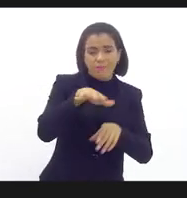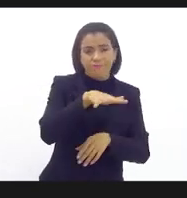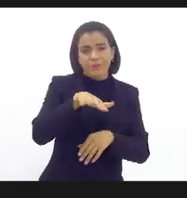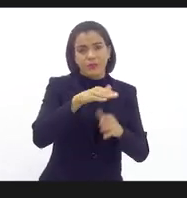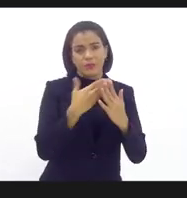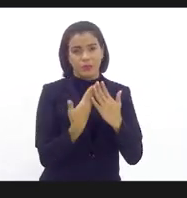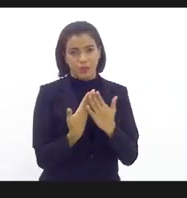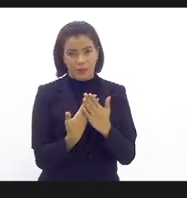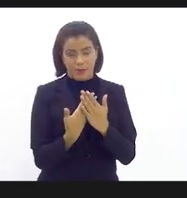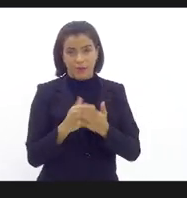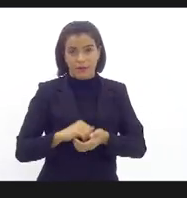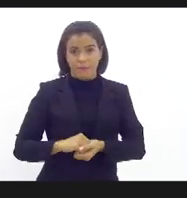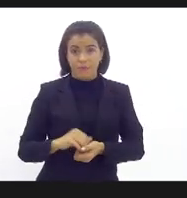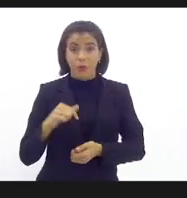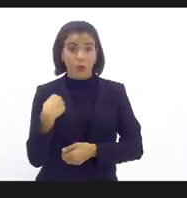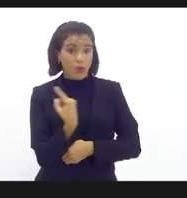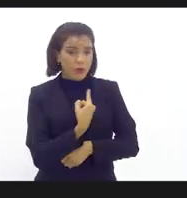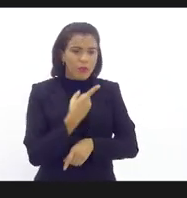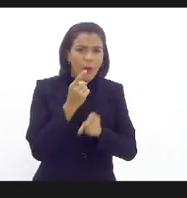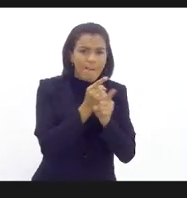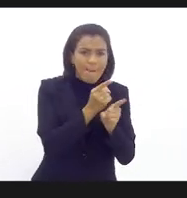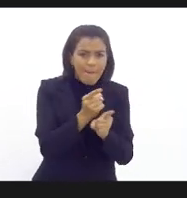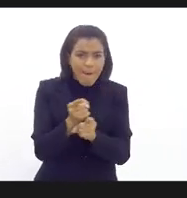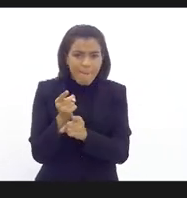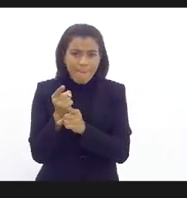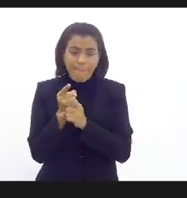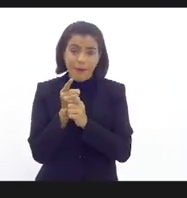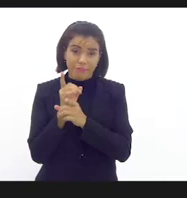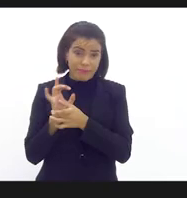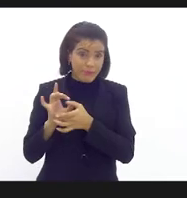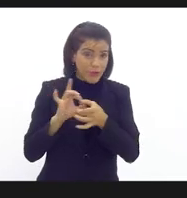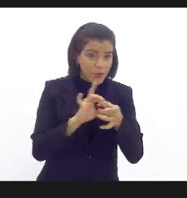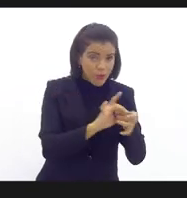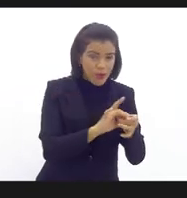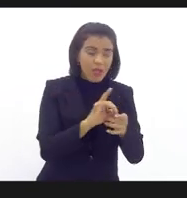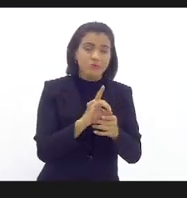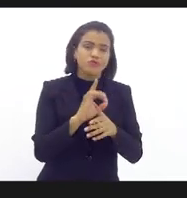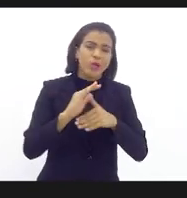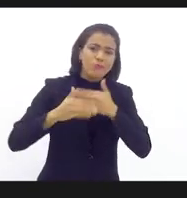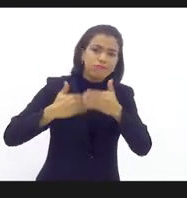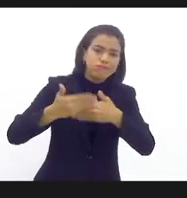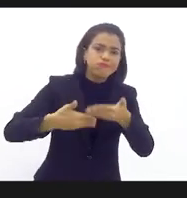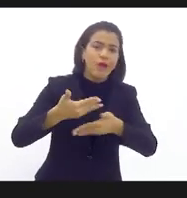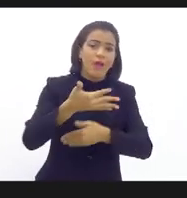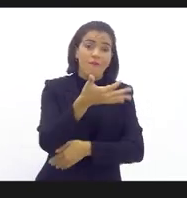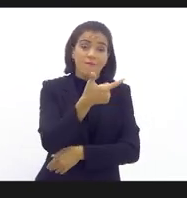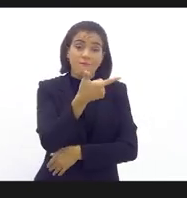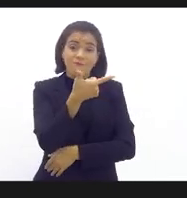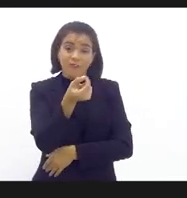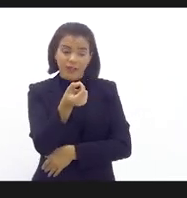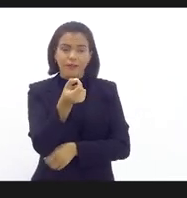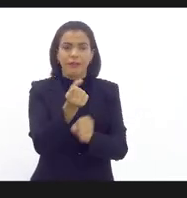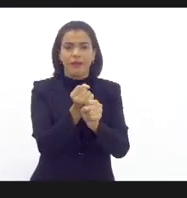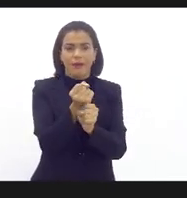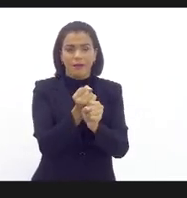O que nós encontramos nesse contexto após 20 anos, 20 anos nós esperávamos encontrar um pouco